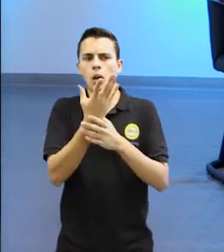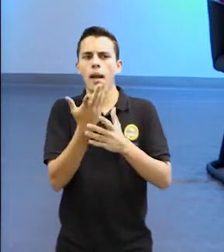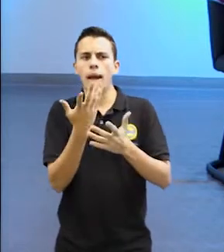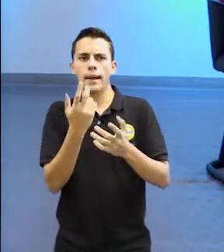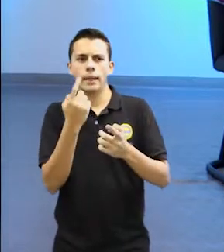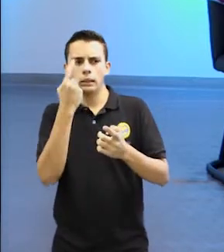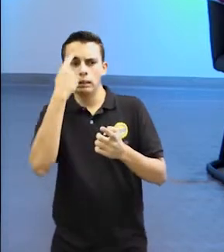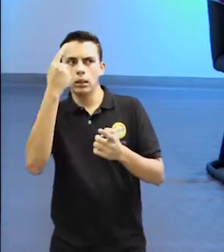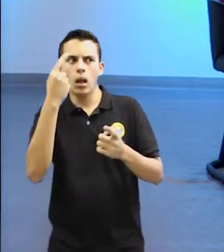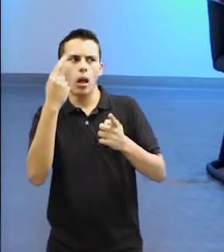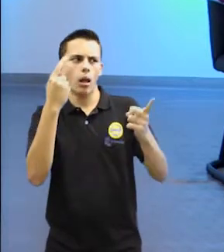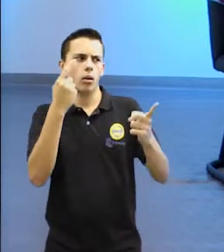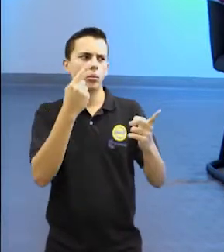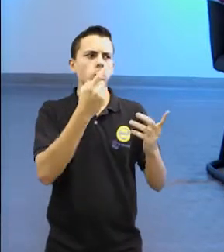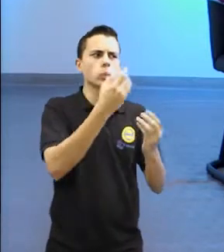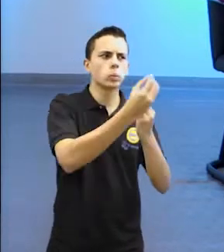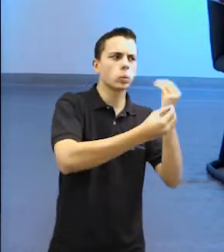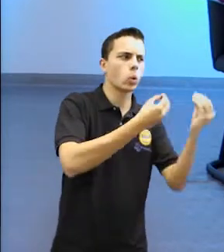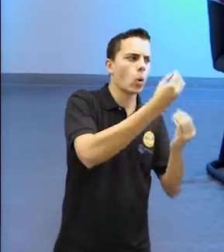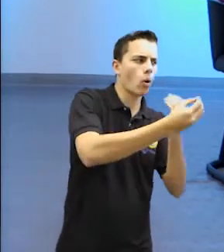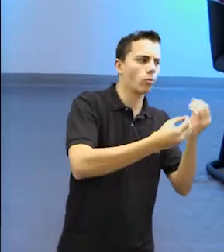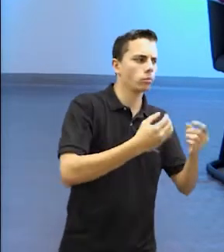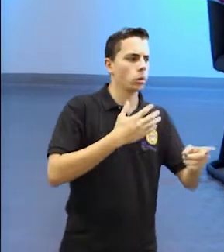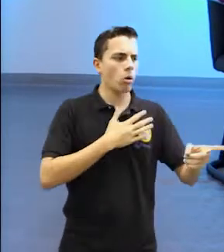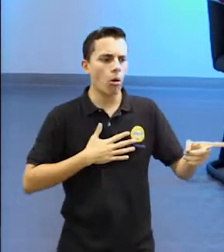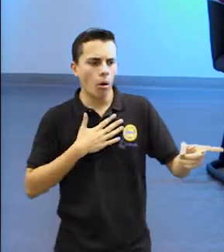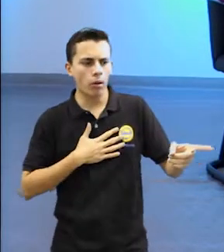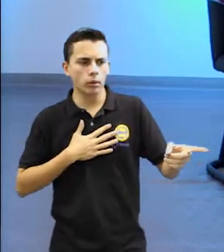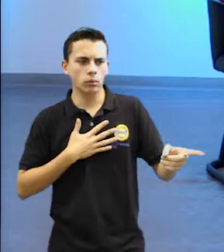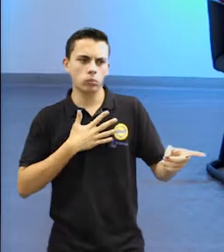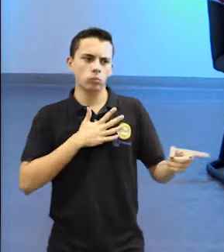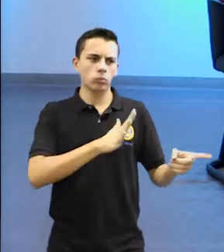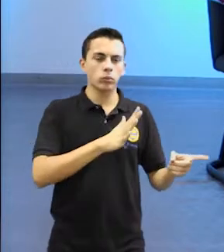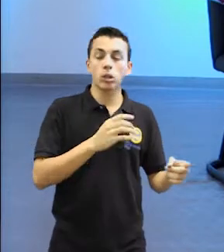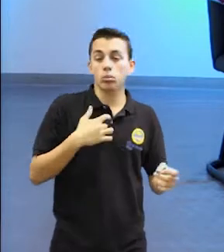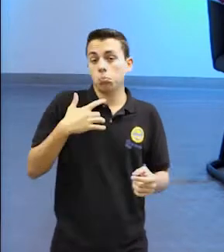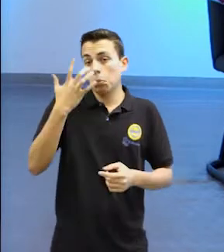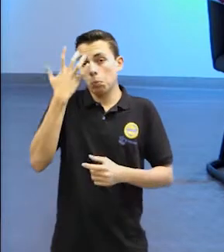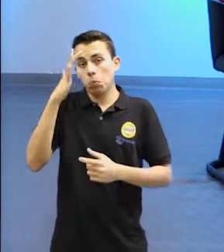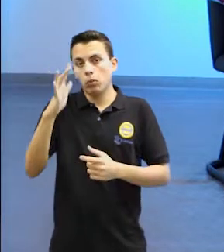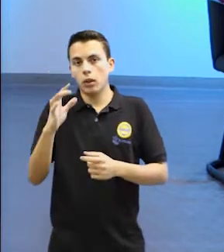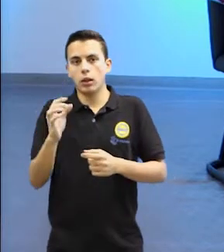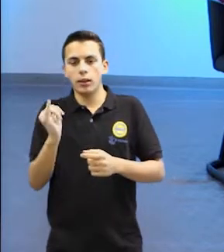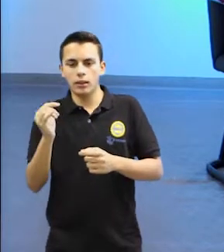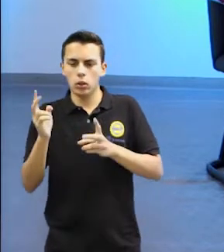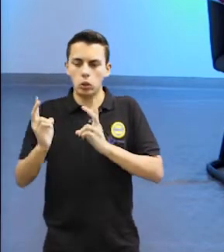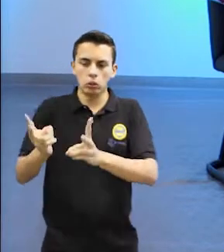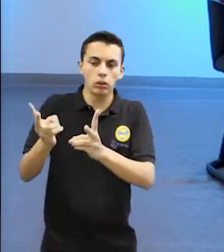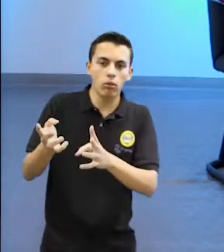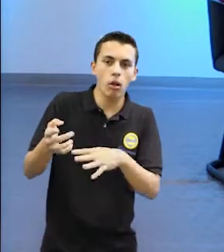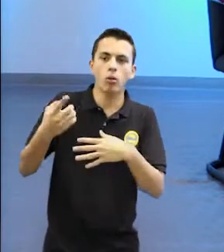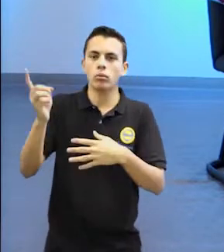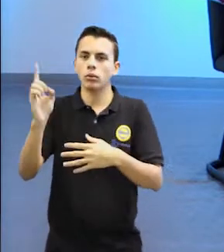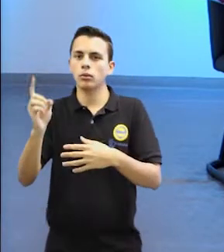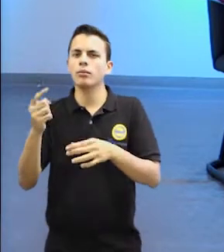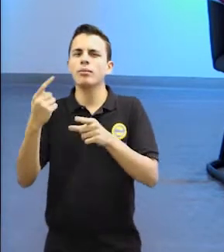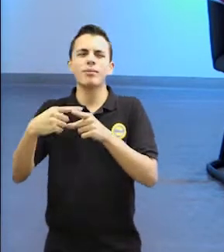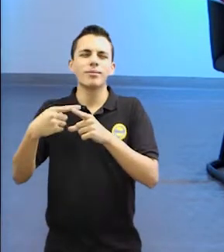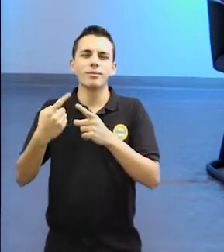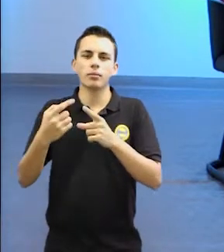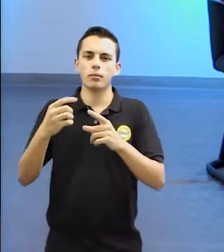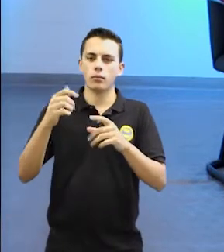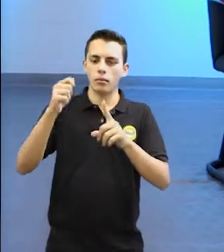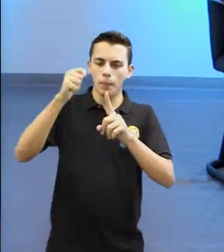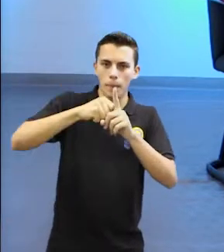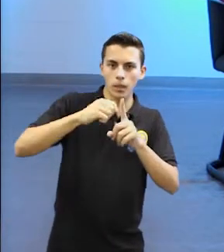reação do mercado, sem saber se daria continuidade, porque como é no Outubro Rosa, as pessoas. Só